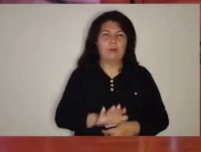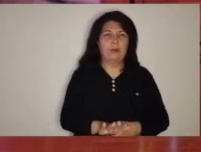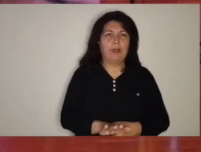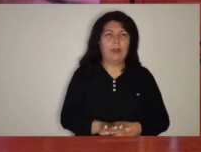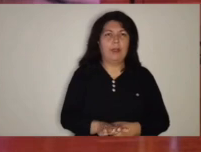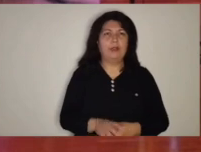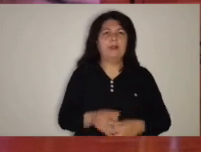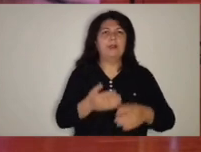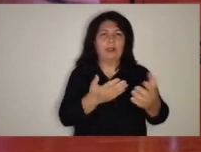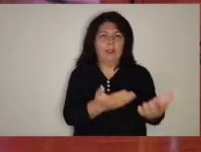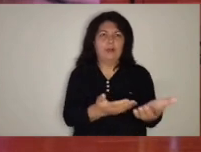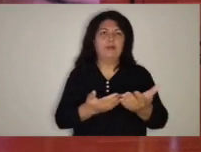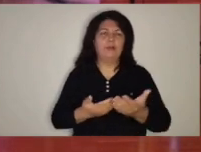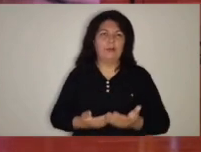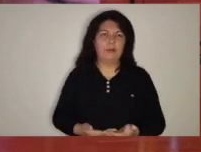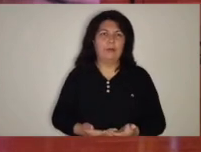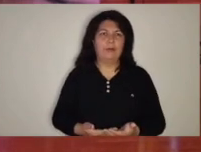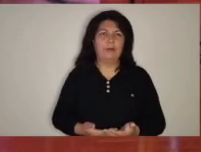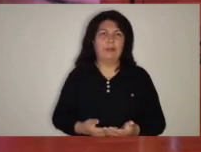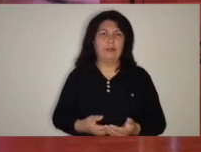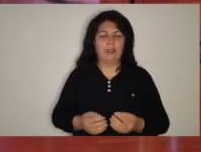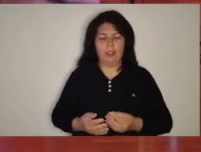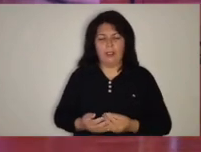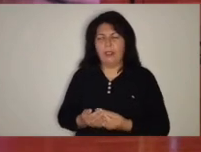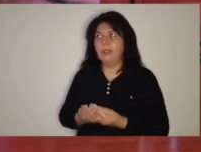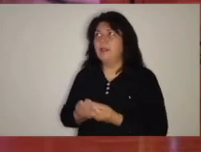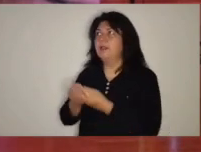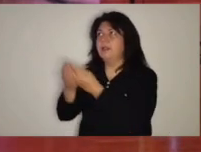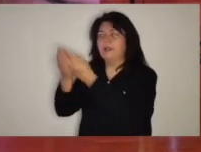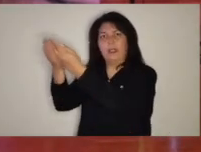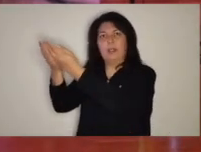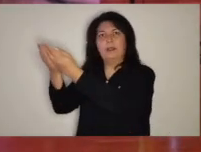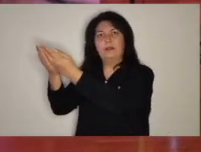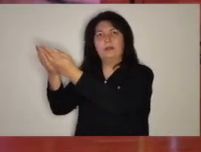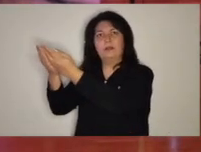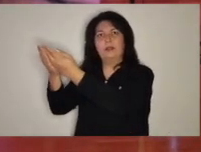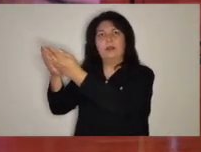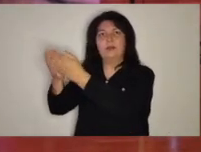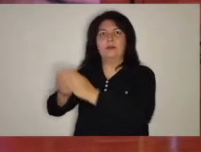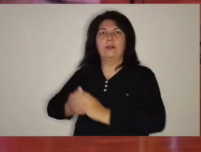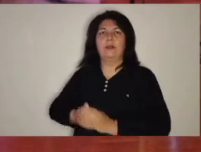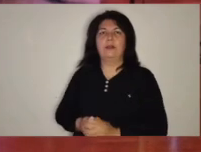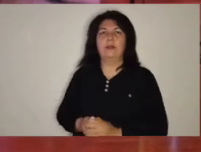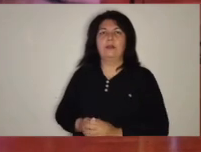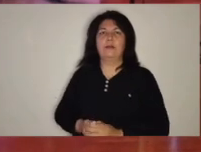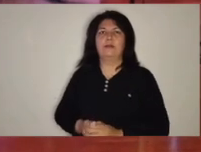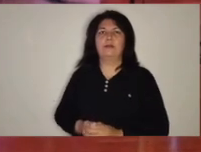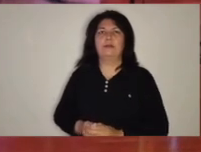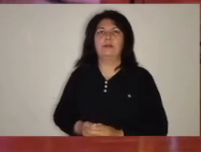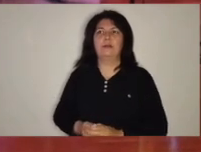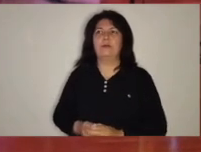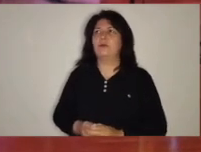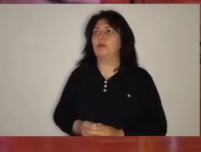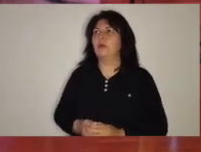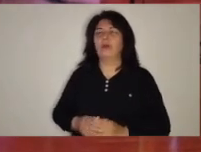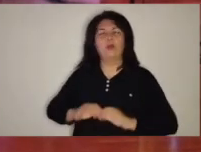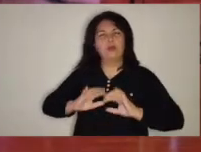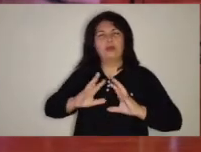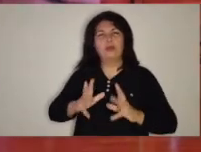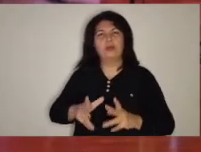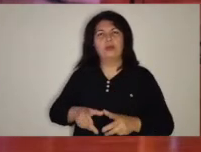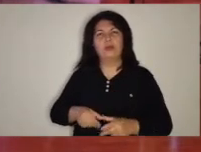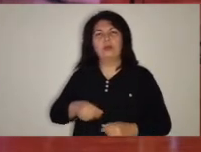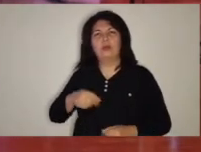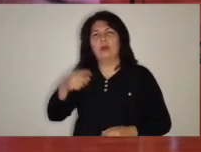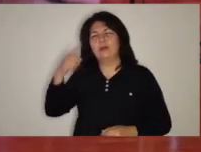Mas eu te convido a entregar aqui no altar do Senhor tanto os seus sentimentos,